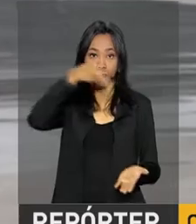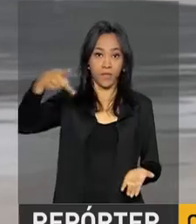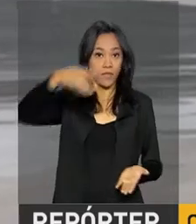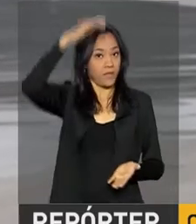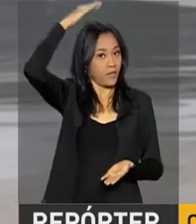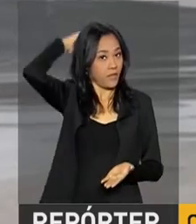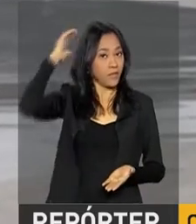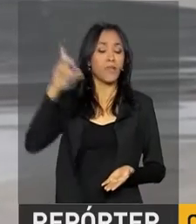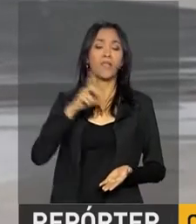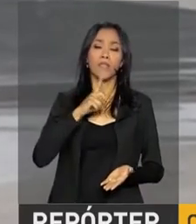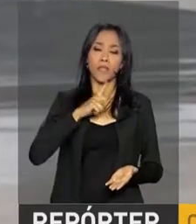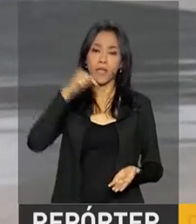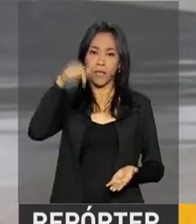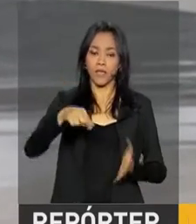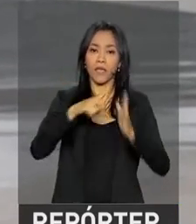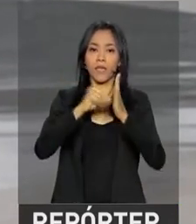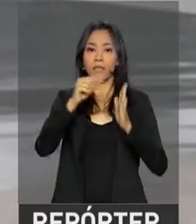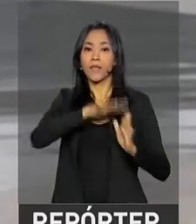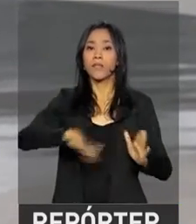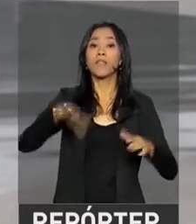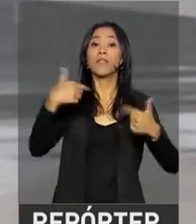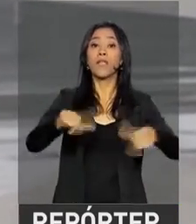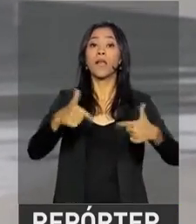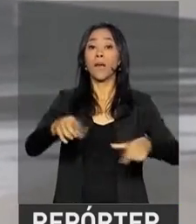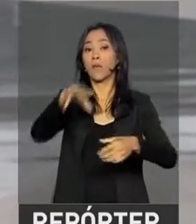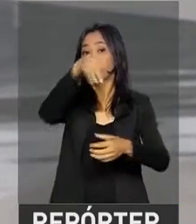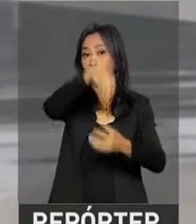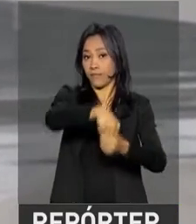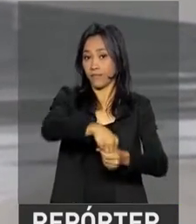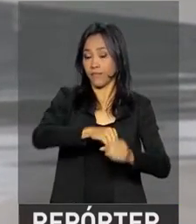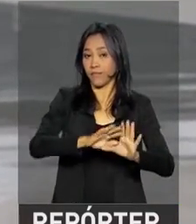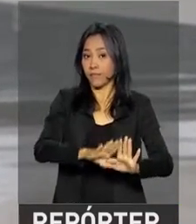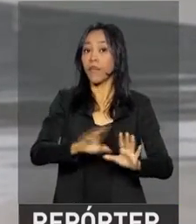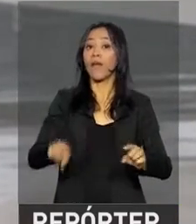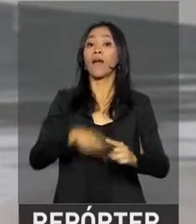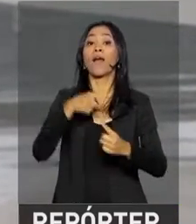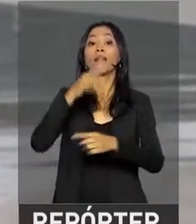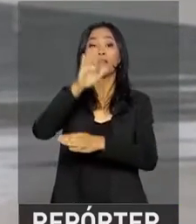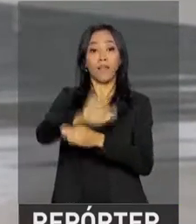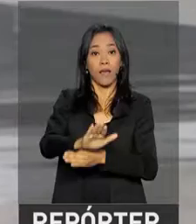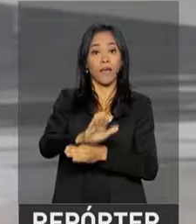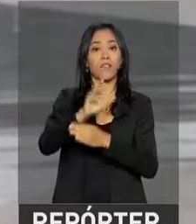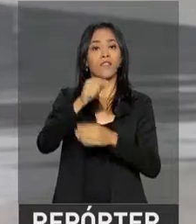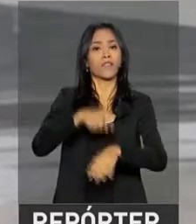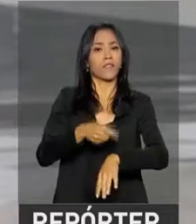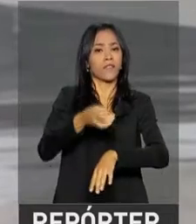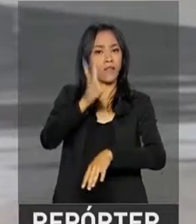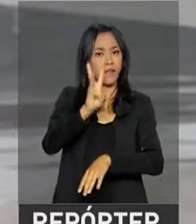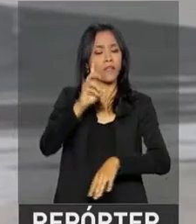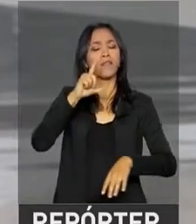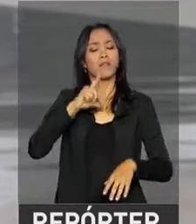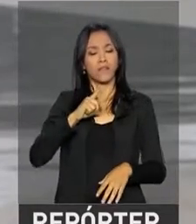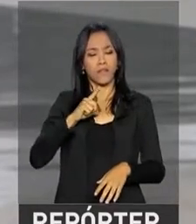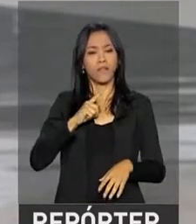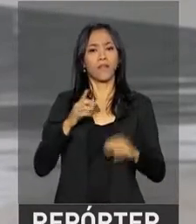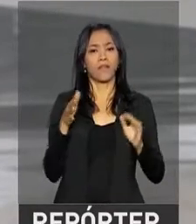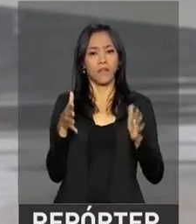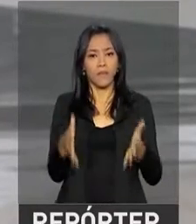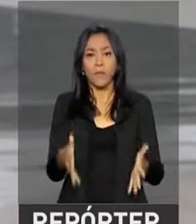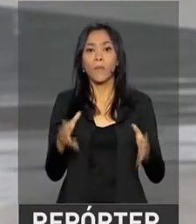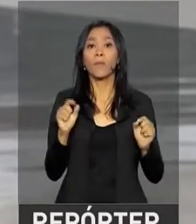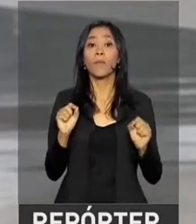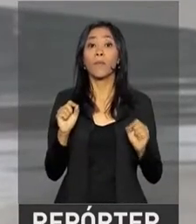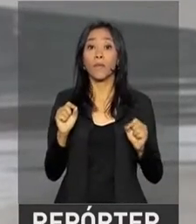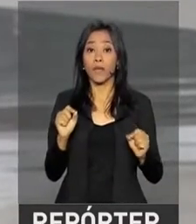aqui no Palácio do Planalto despachos internos. Na parte da tarde, às 15 horas, ele participa aqui também da cerimônia